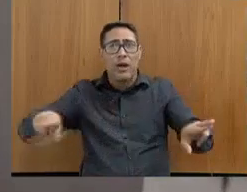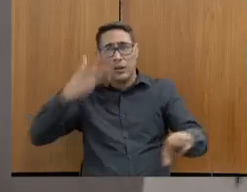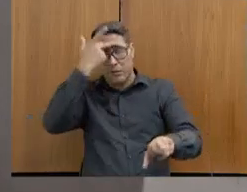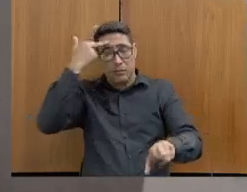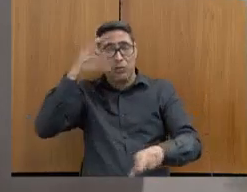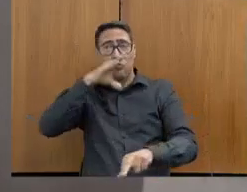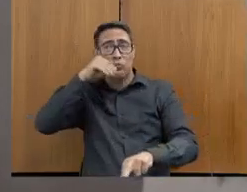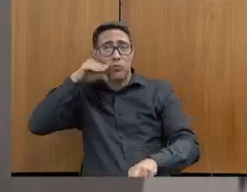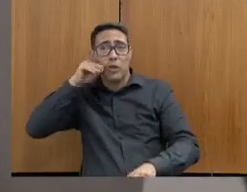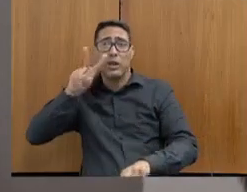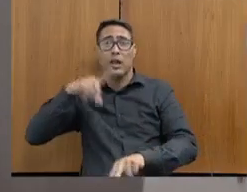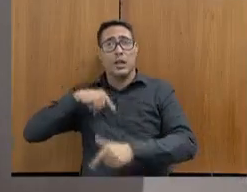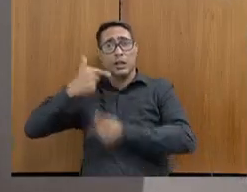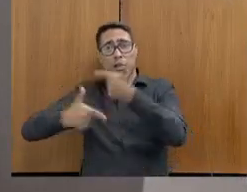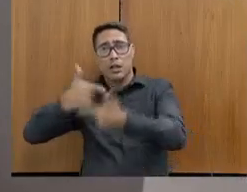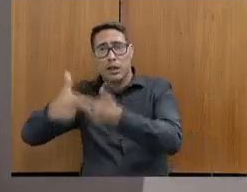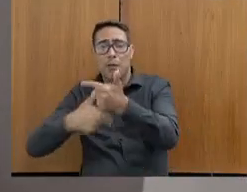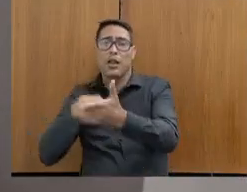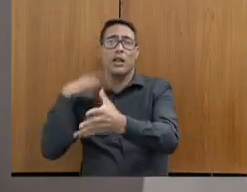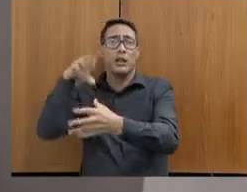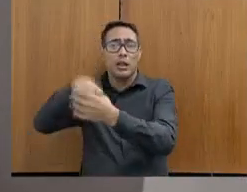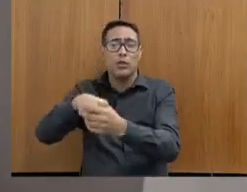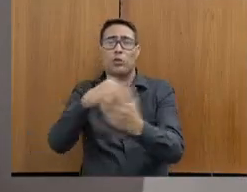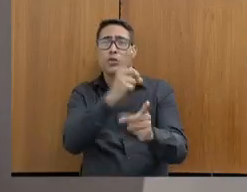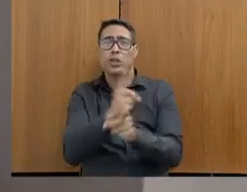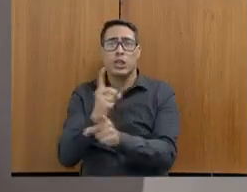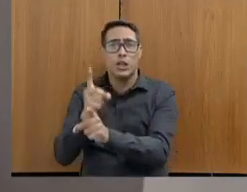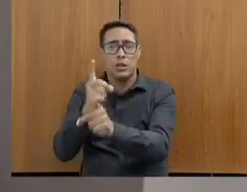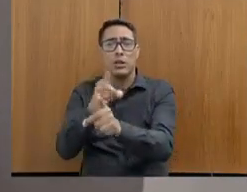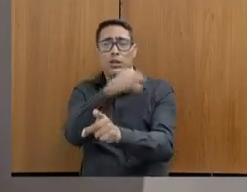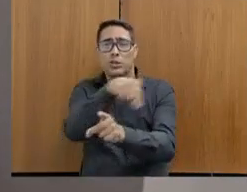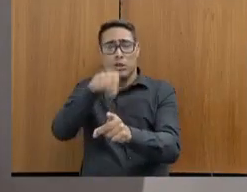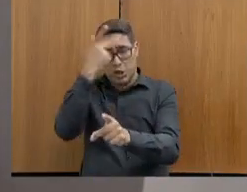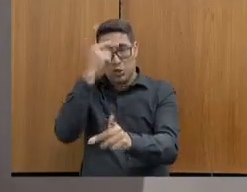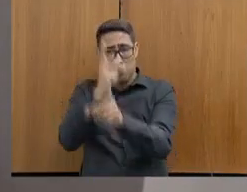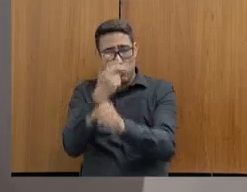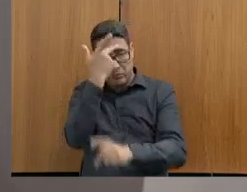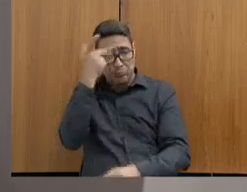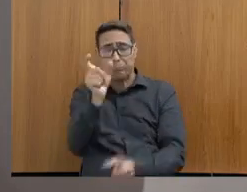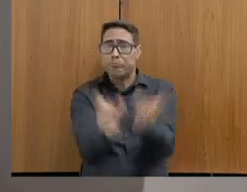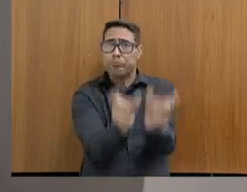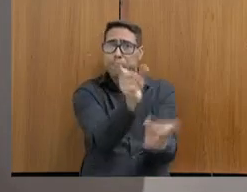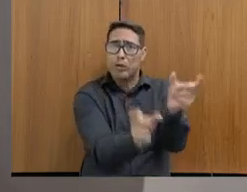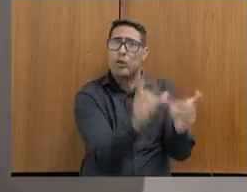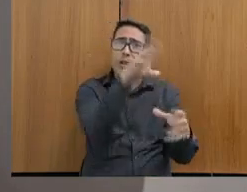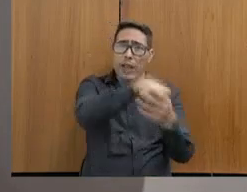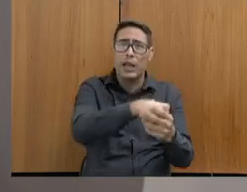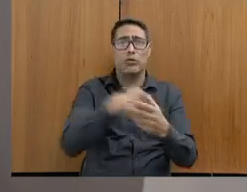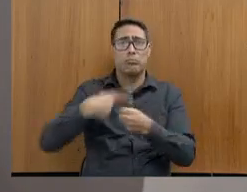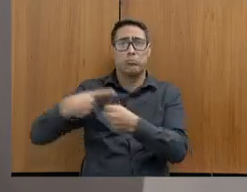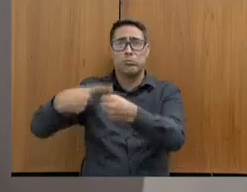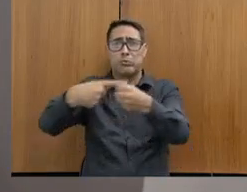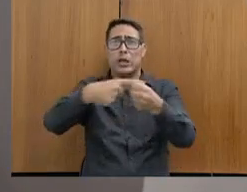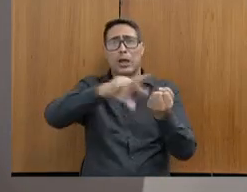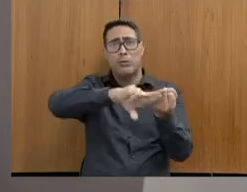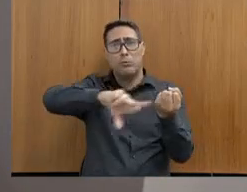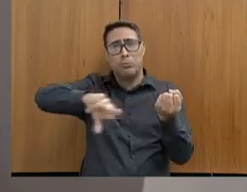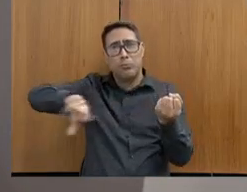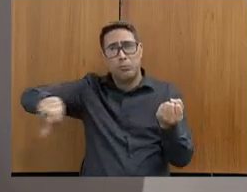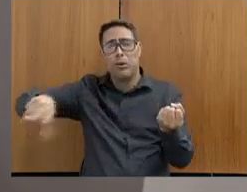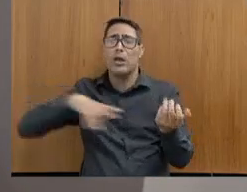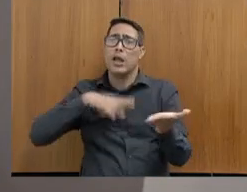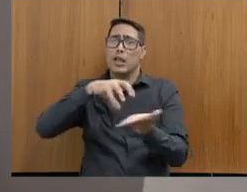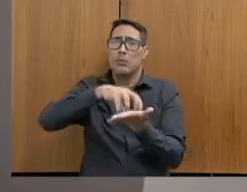atuando os postos de identificação que funcionam nos vários municípios né tanto sede de departamento